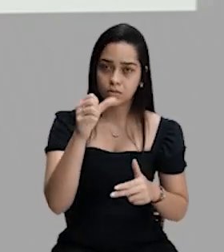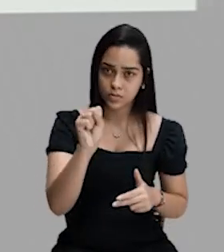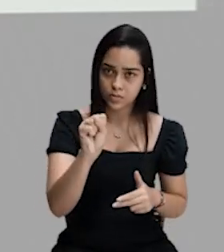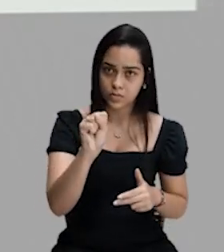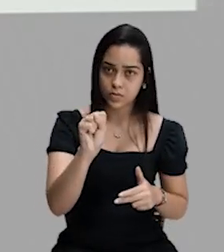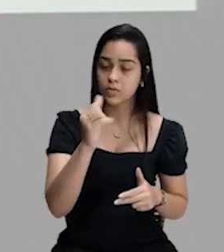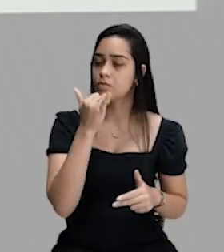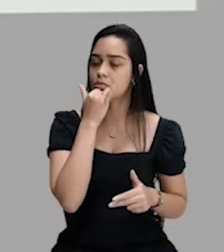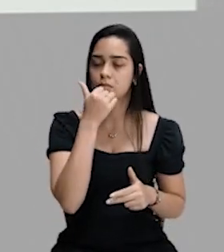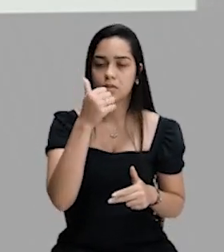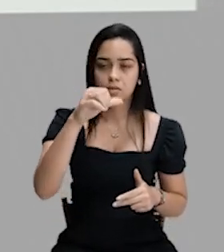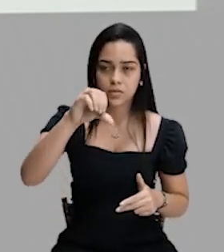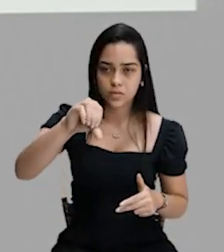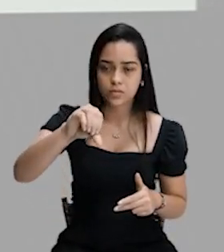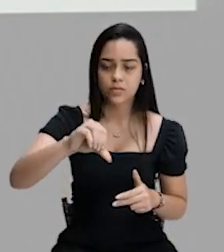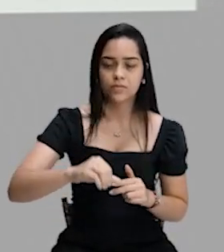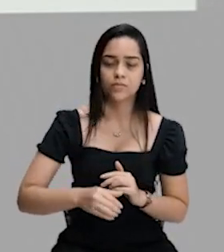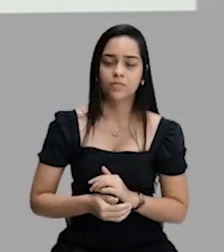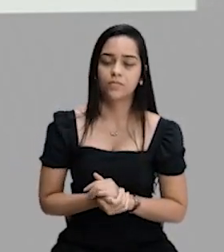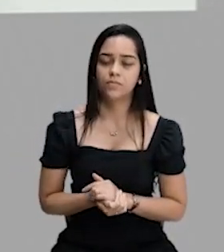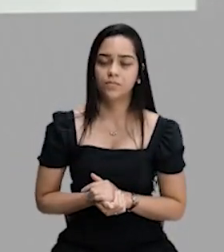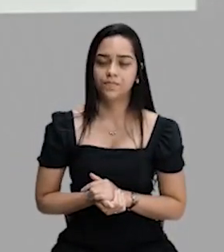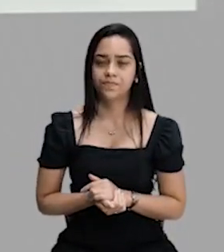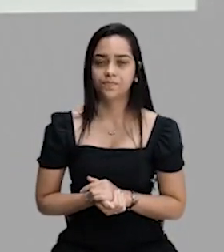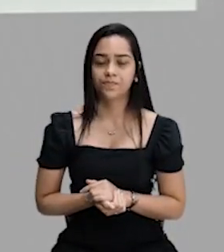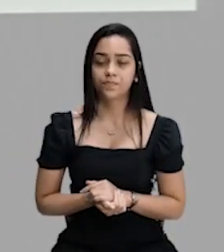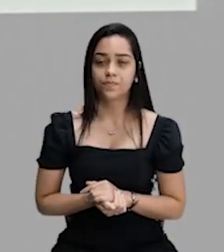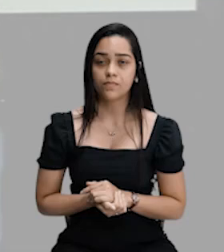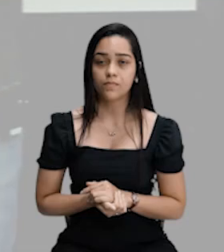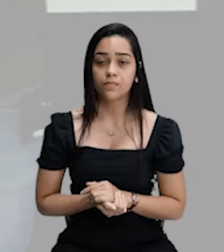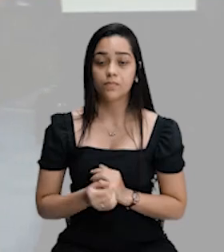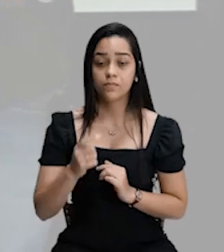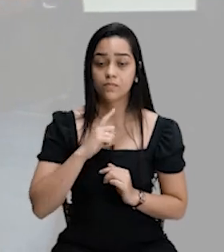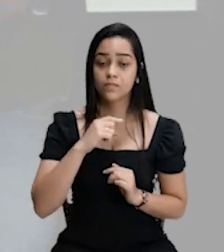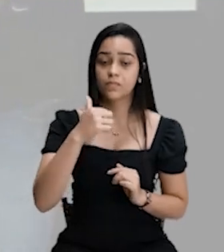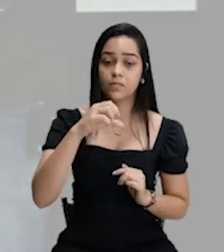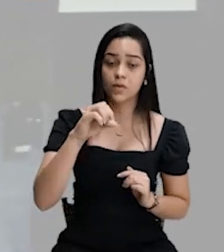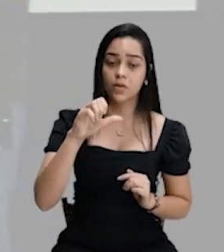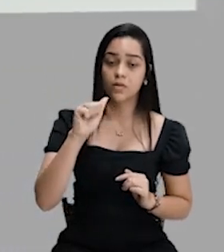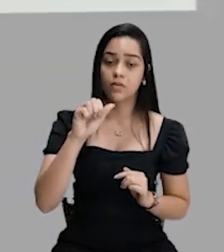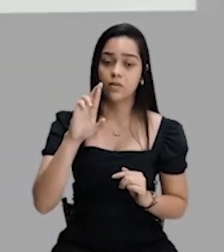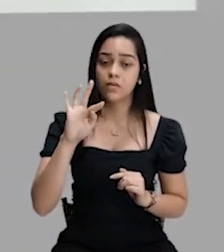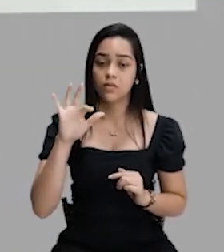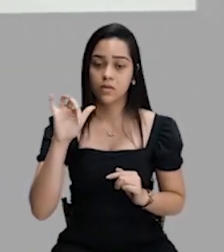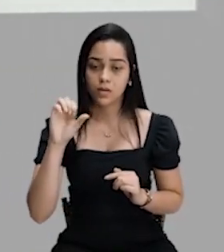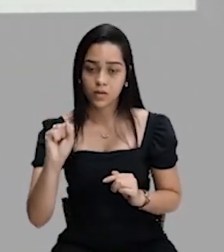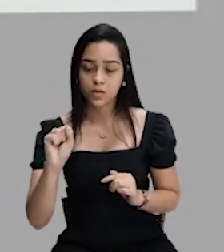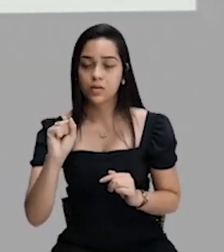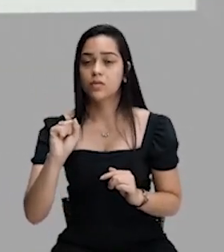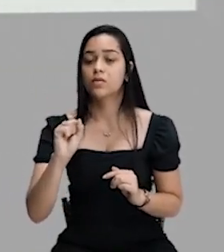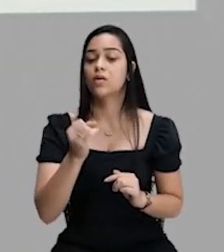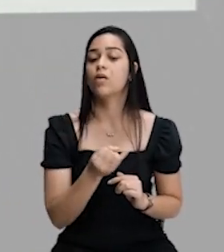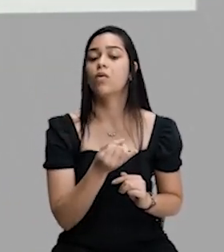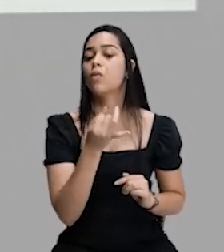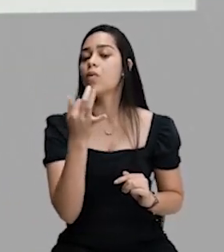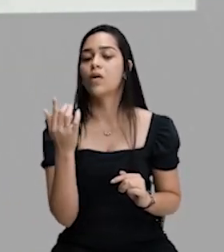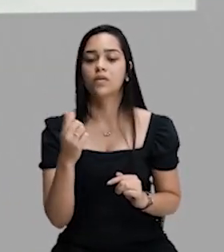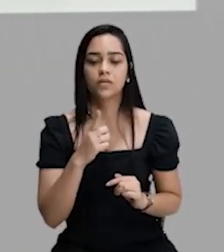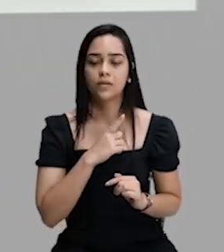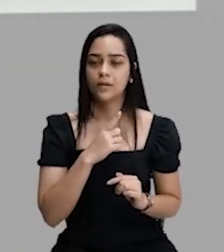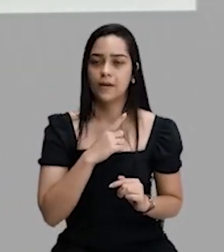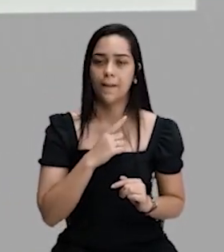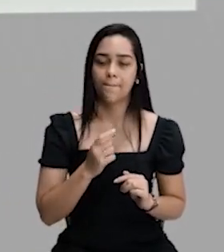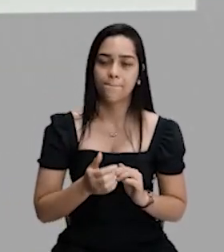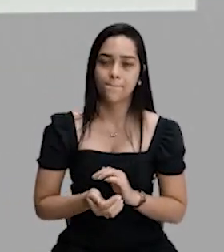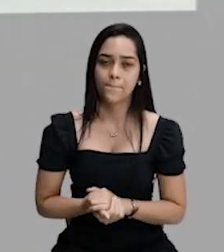aliás 19 certo você vai ter 19 arestas conseguisse saber quantas arestas a figura